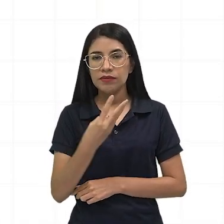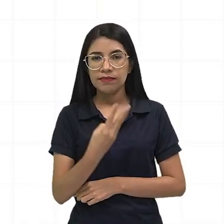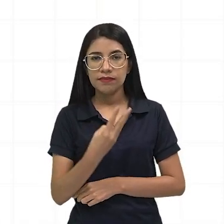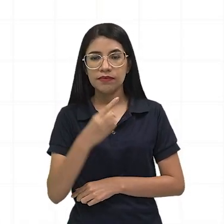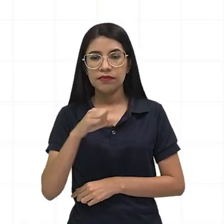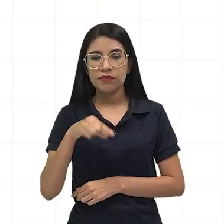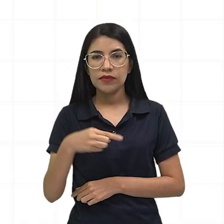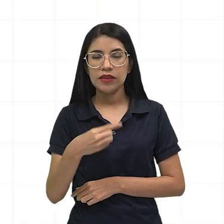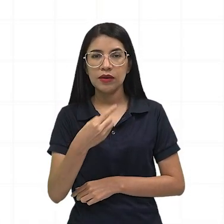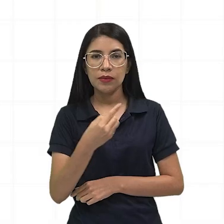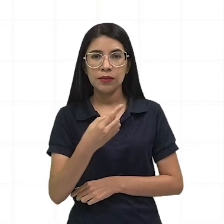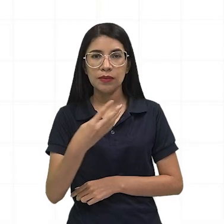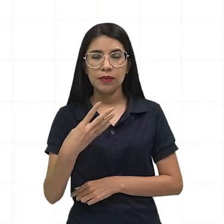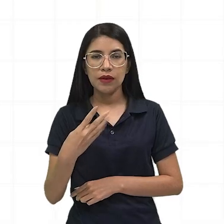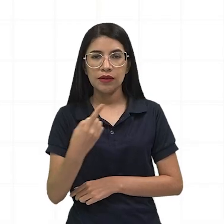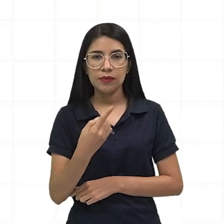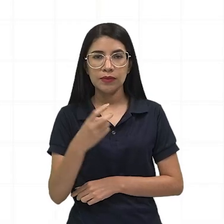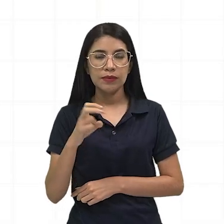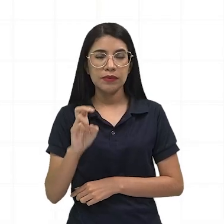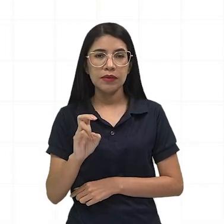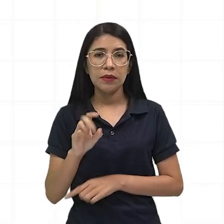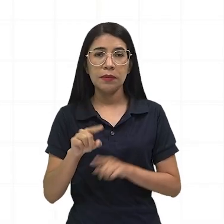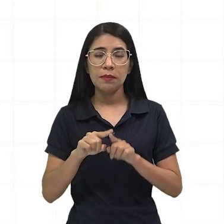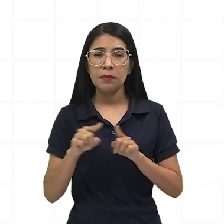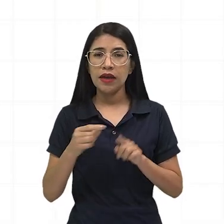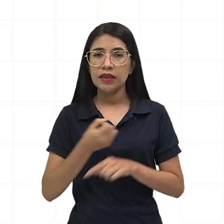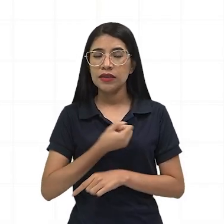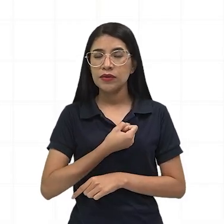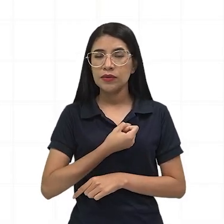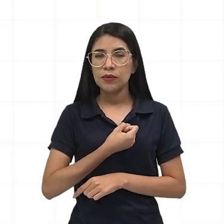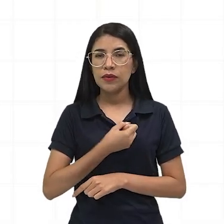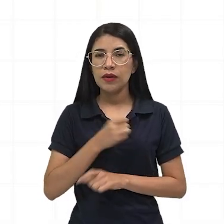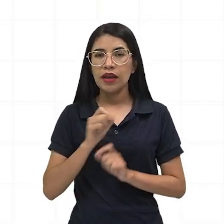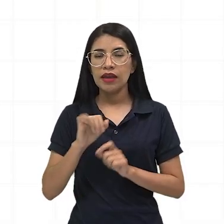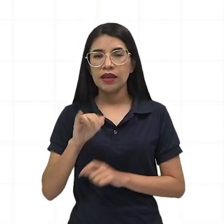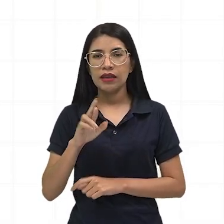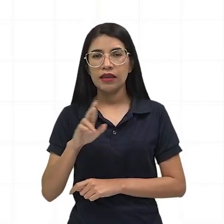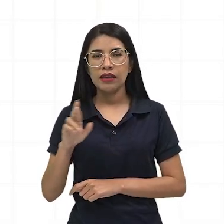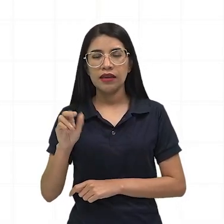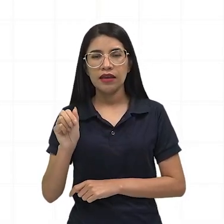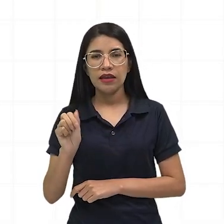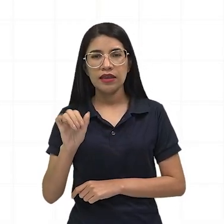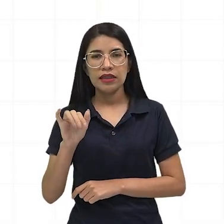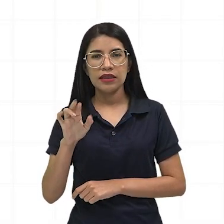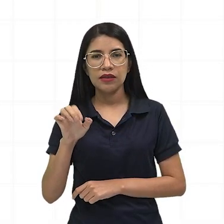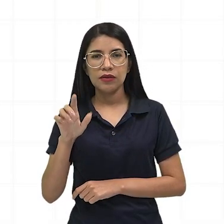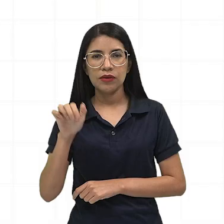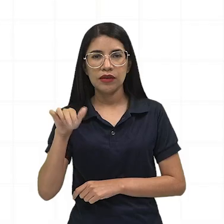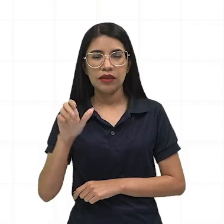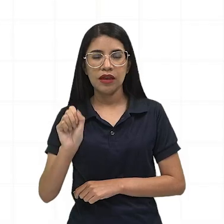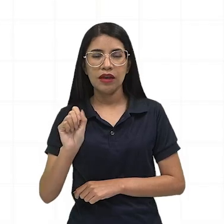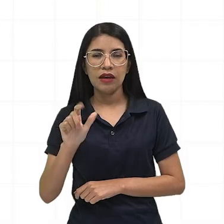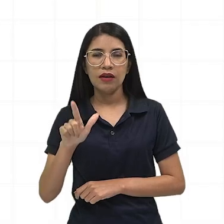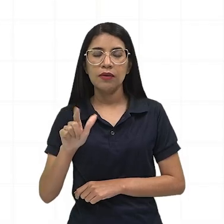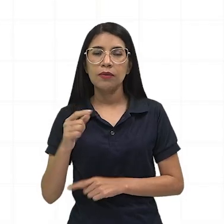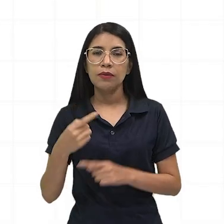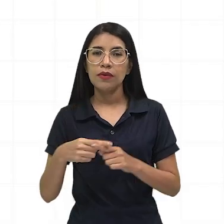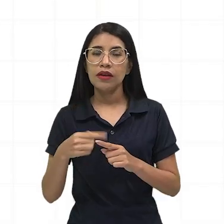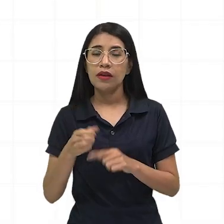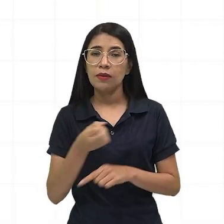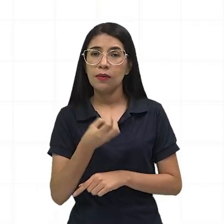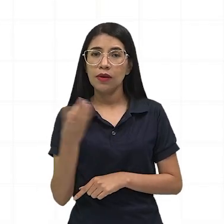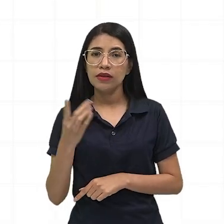3,1415. Só que esse número, ele é um número, como eu falei, irracional, portanto, a quantidade de casas após a vírgula, ela